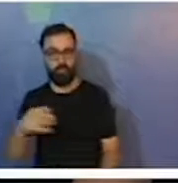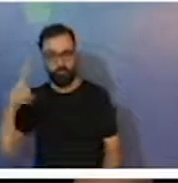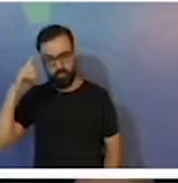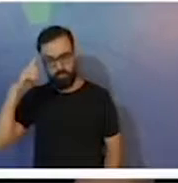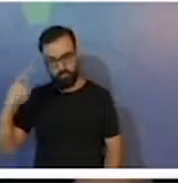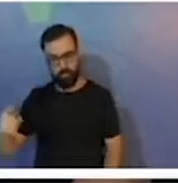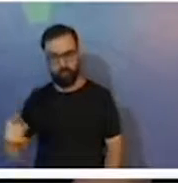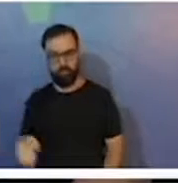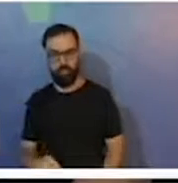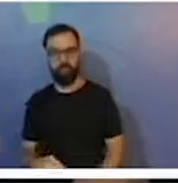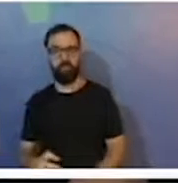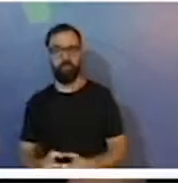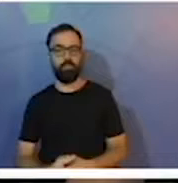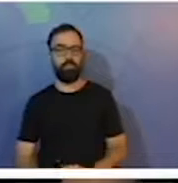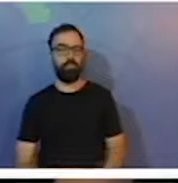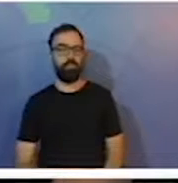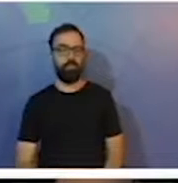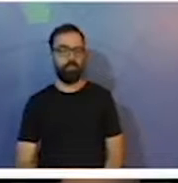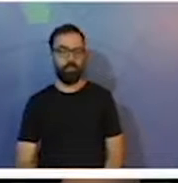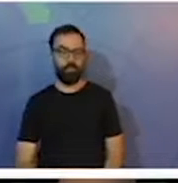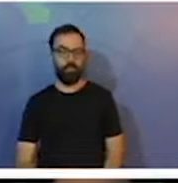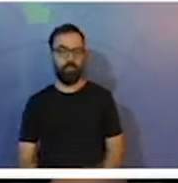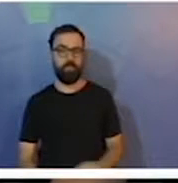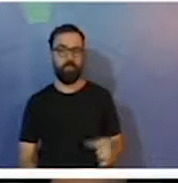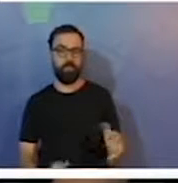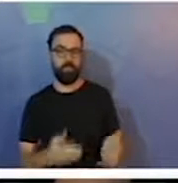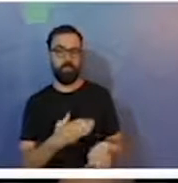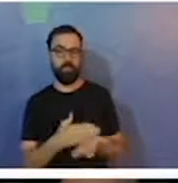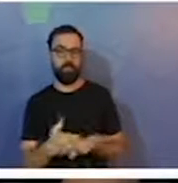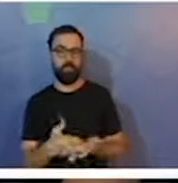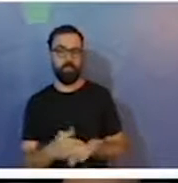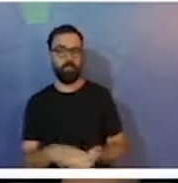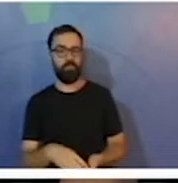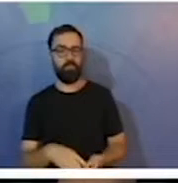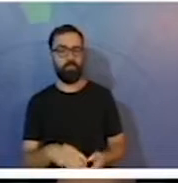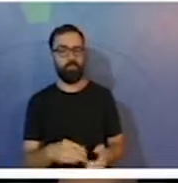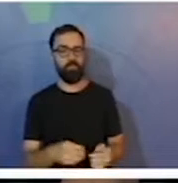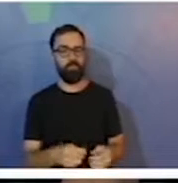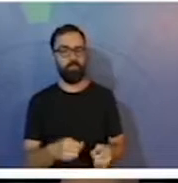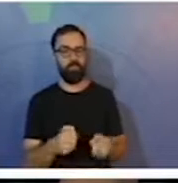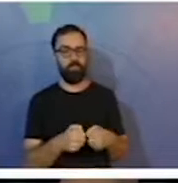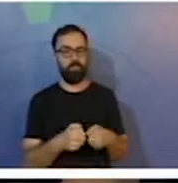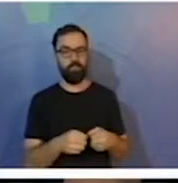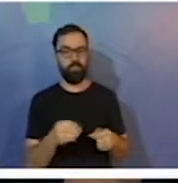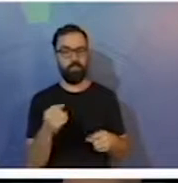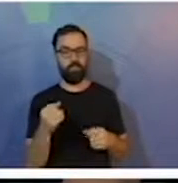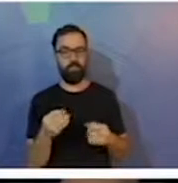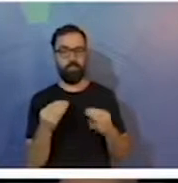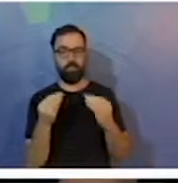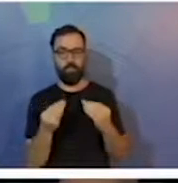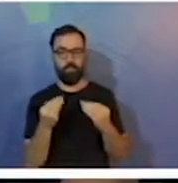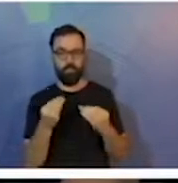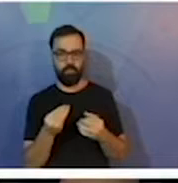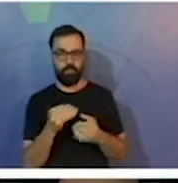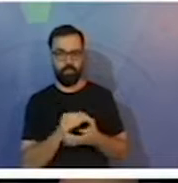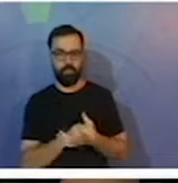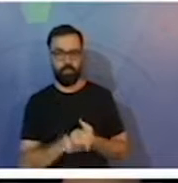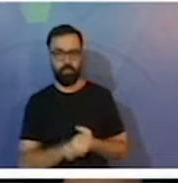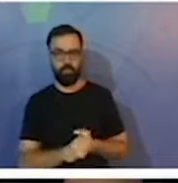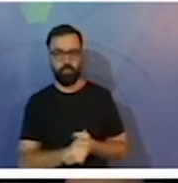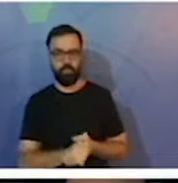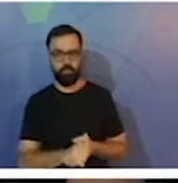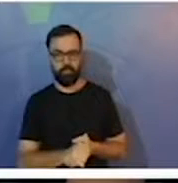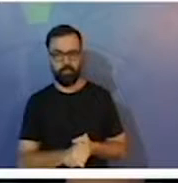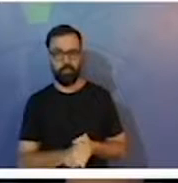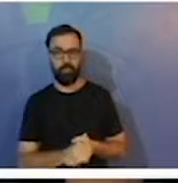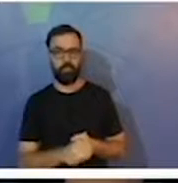de fazer não é a receita toda Então você vai começar aqui ó modo de fazer estamos aqui misturar eu tenho que fazer isso